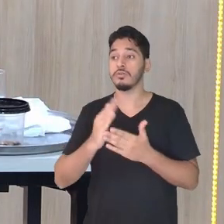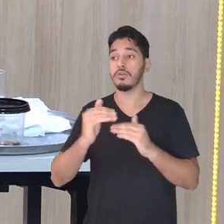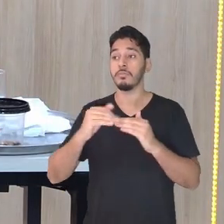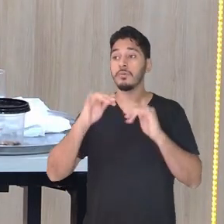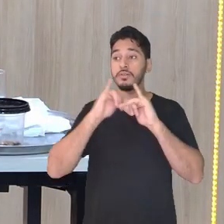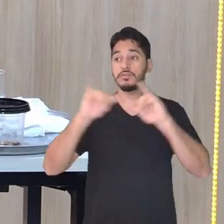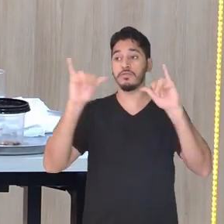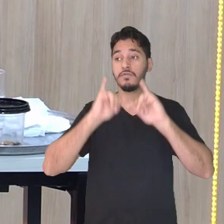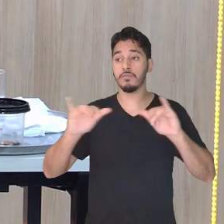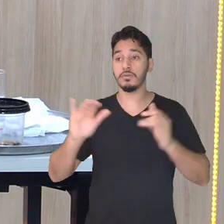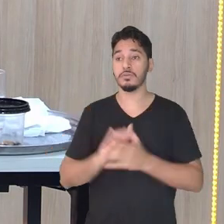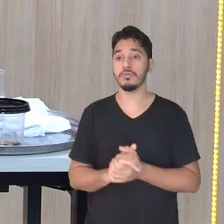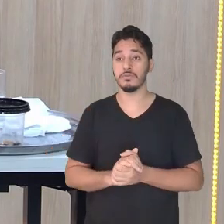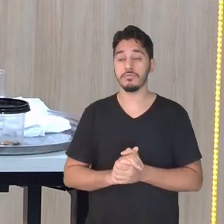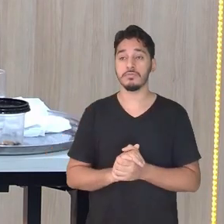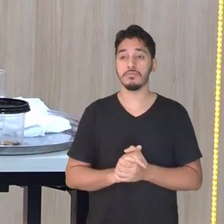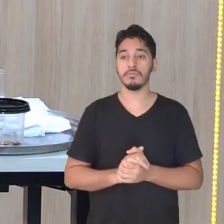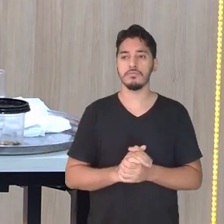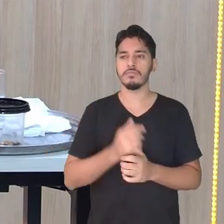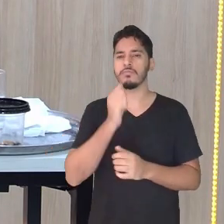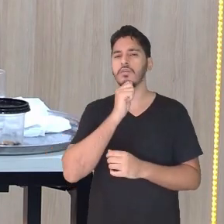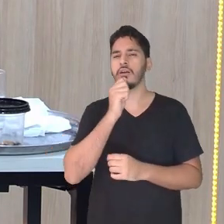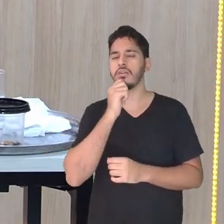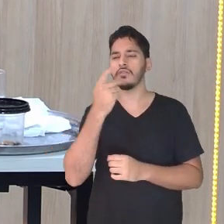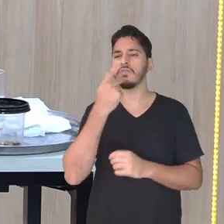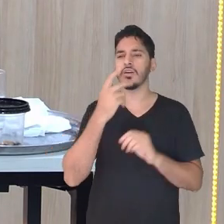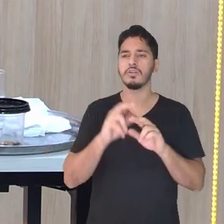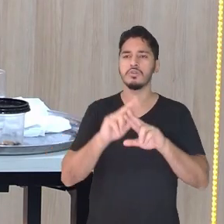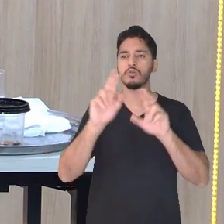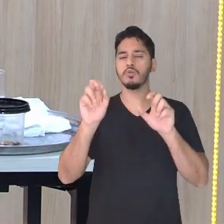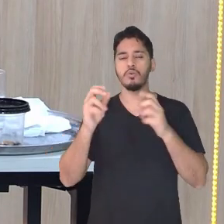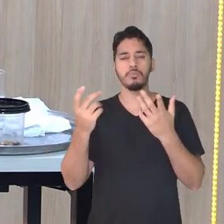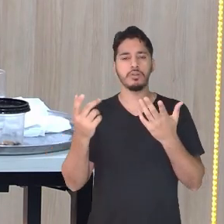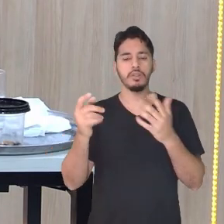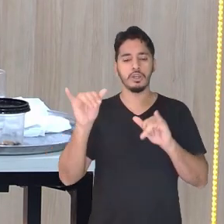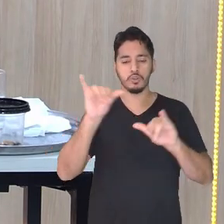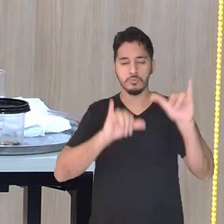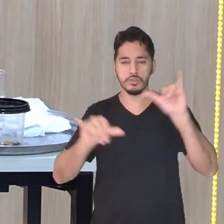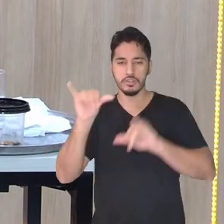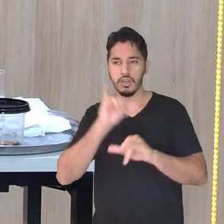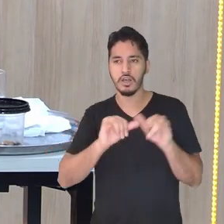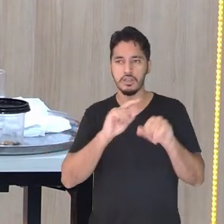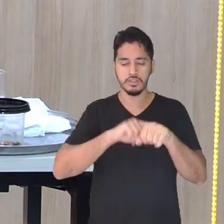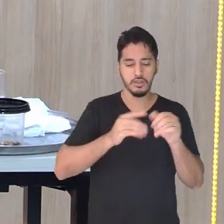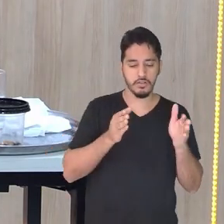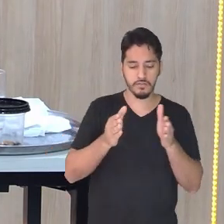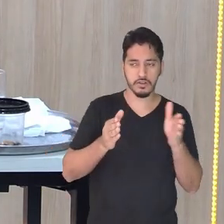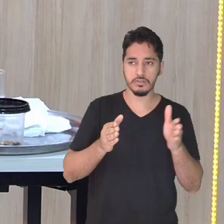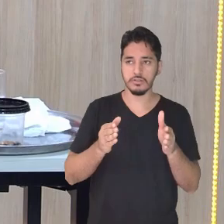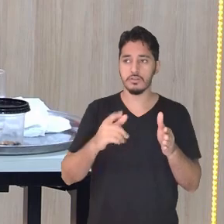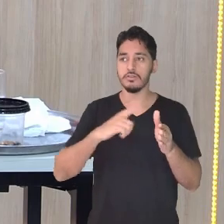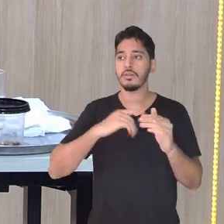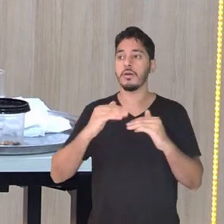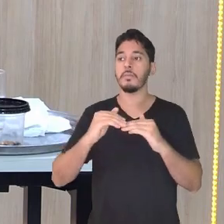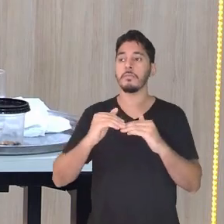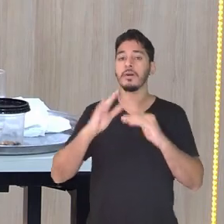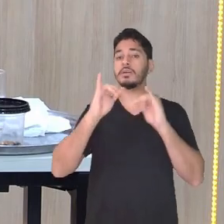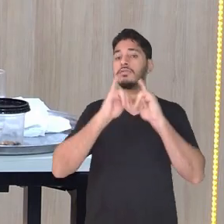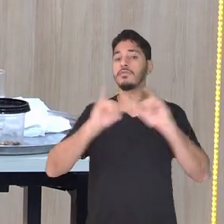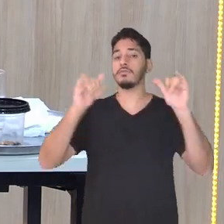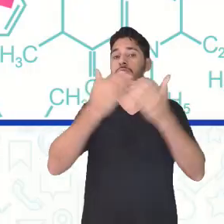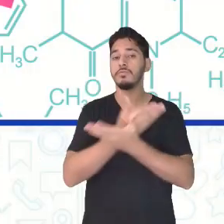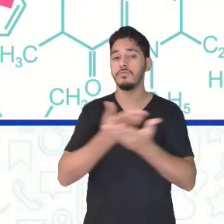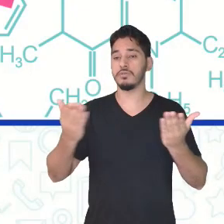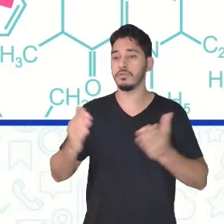mais informações. Ainda falando a respeito de substância e fase, eu estou trazendo mais informações para